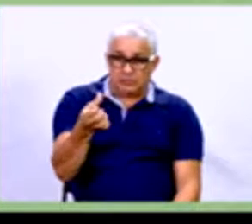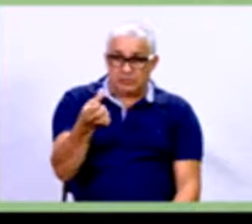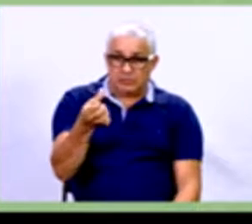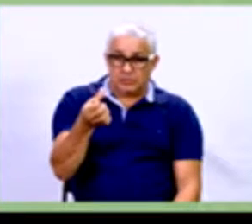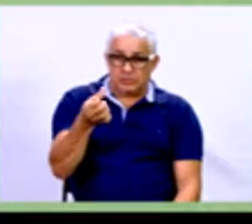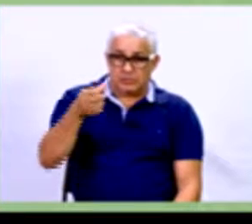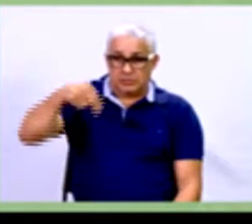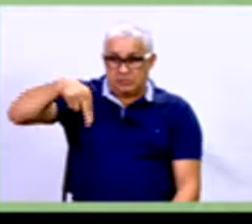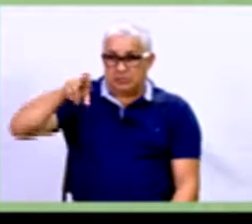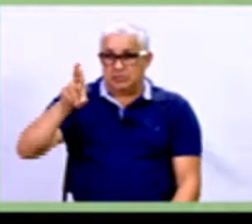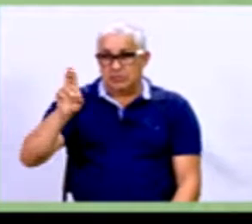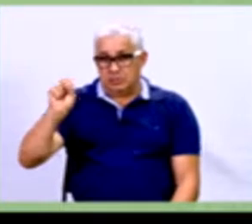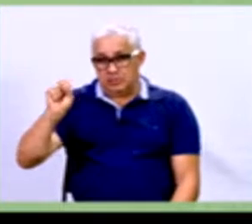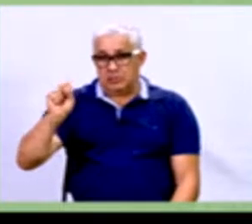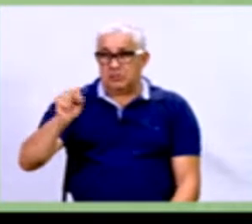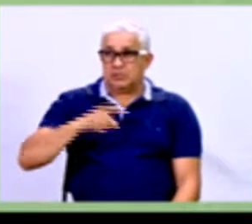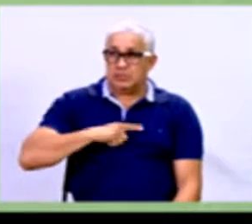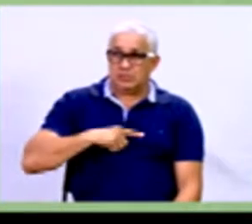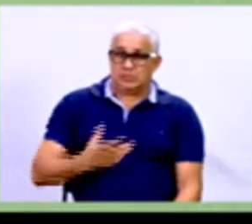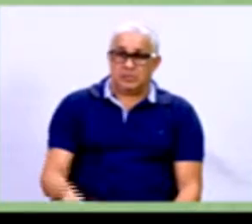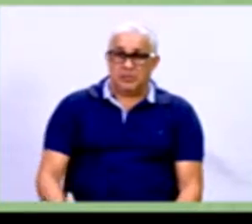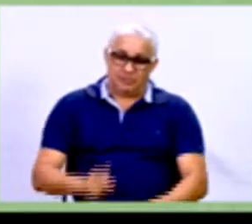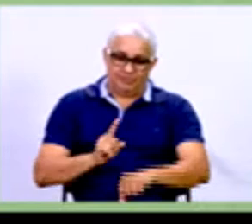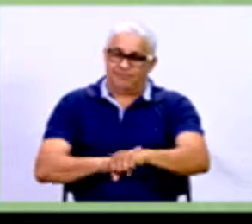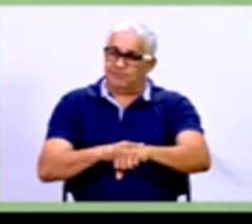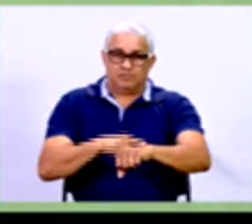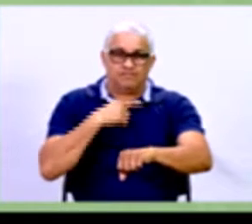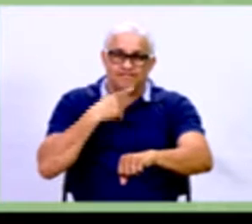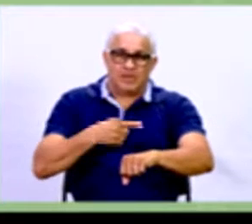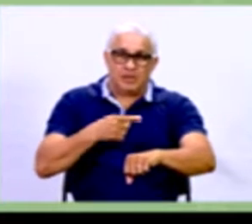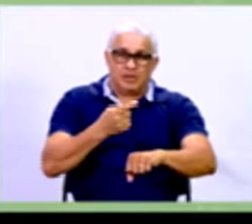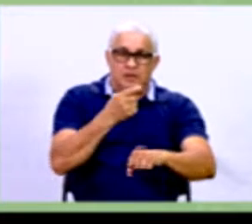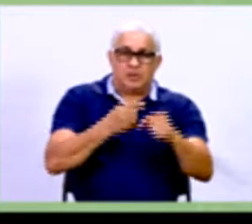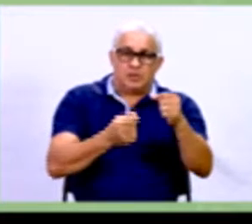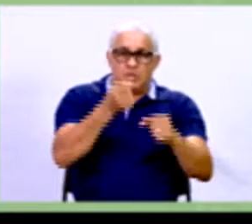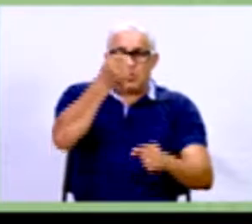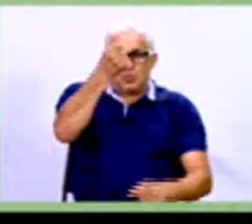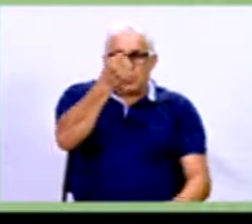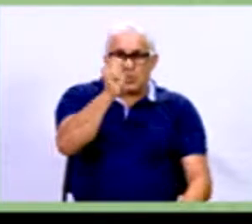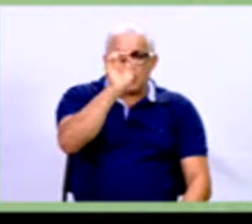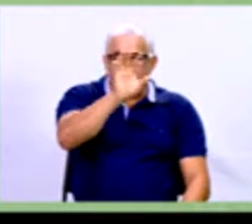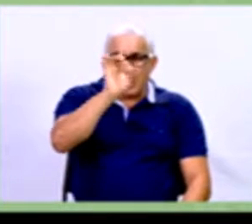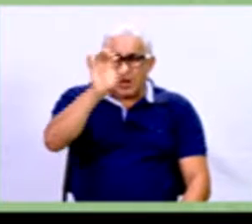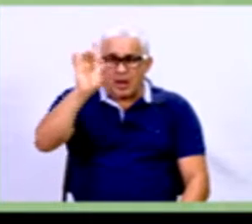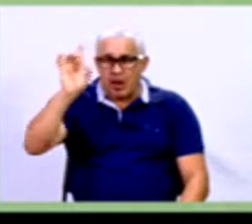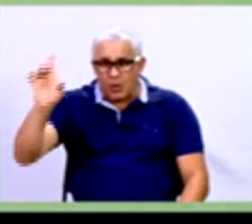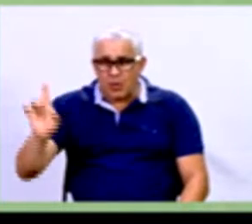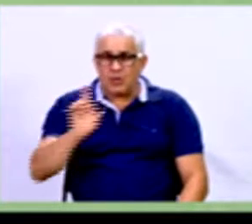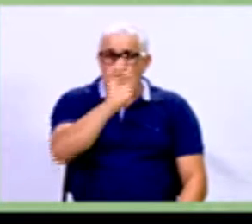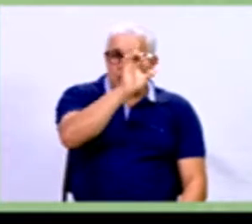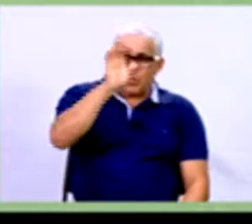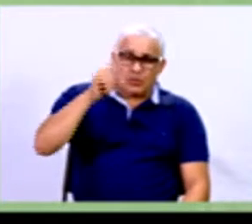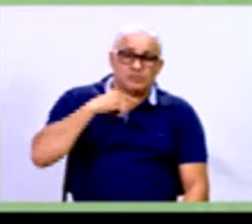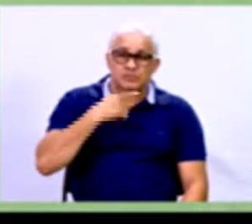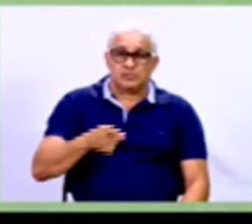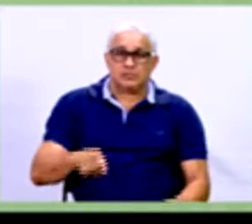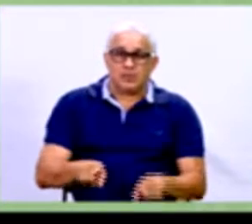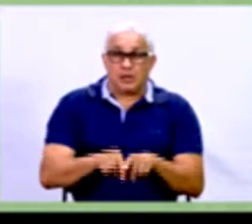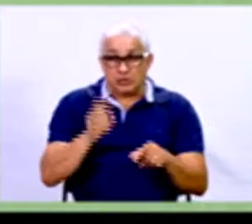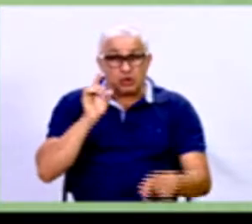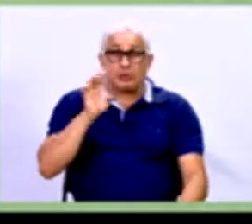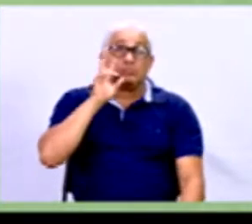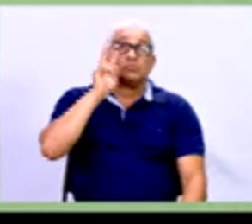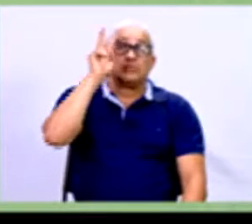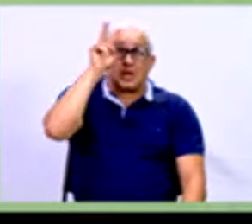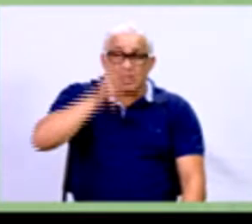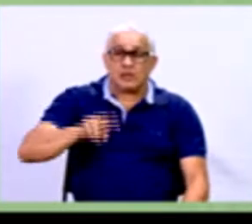NRs, lógico, pelo nosso tempo, não temos condições de tratar uma por uma, analisar todas elas, mas eu gostaria que vocês observassem